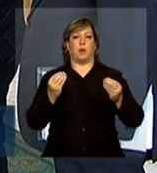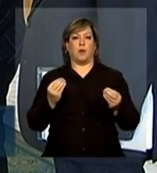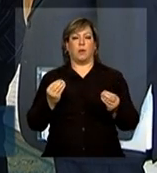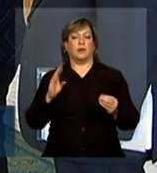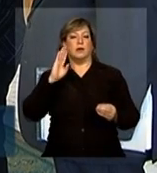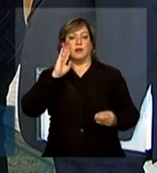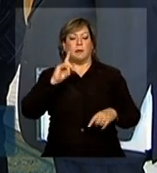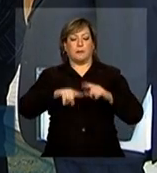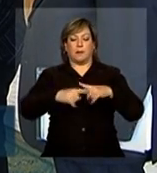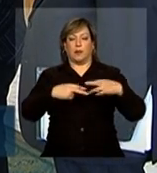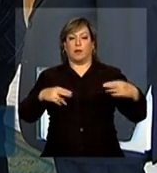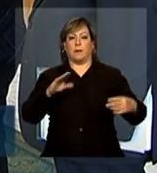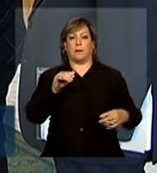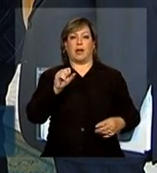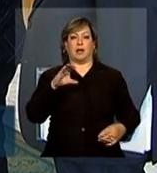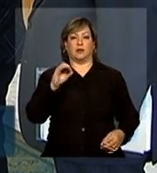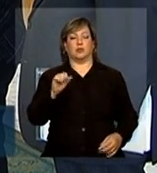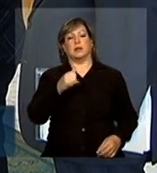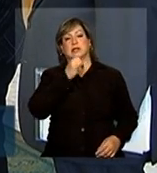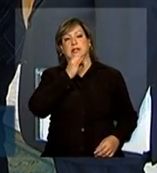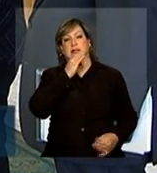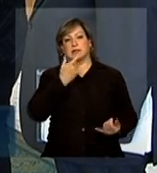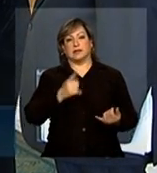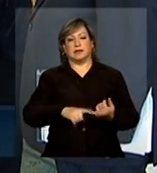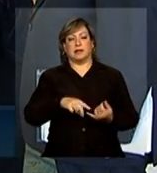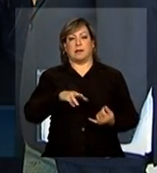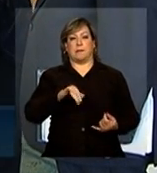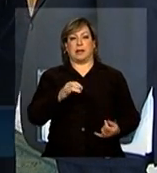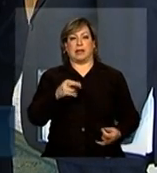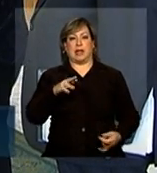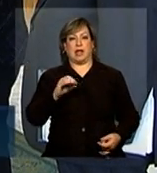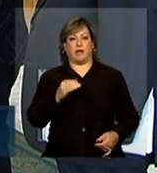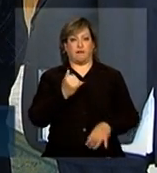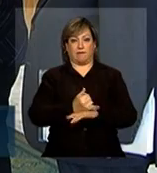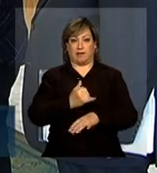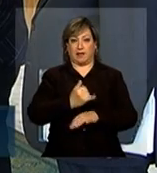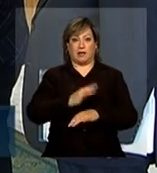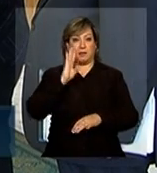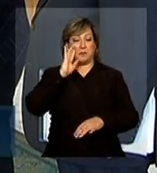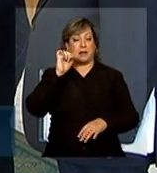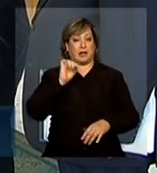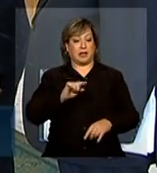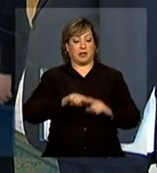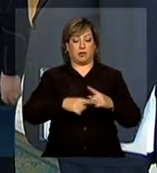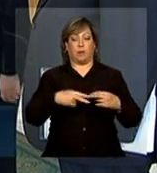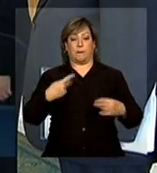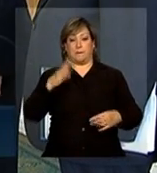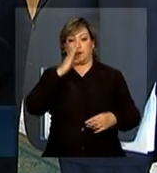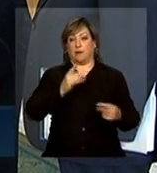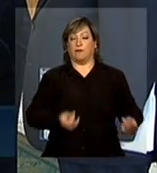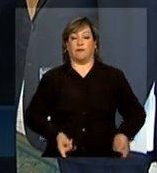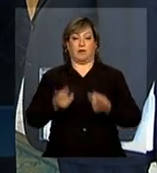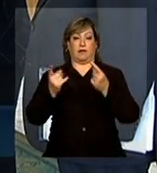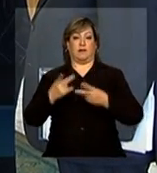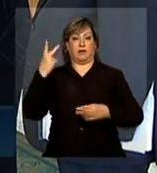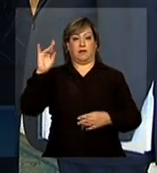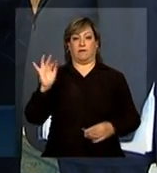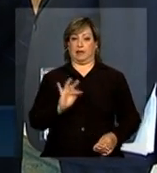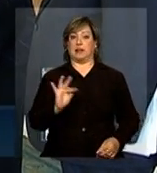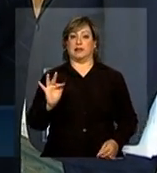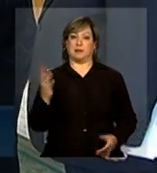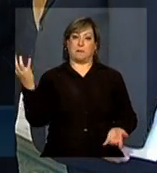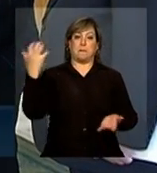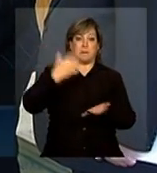produtos básicos, como, por exemplo, o minério de ferro, que foi o principal produto brasileiro exportado para a França.